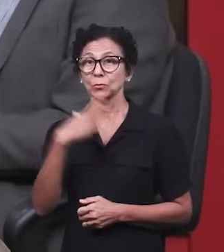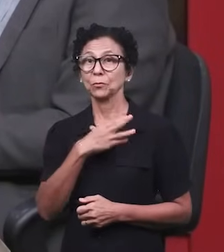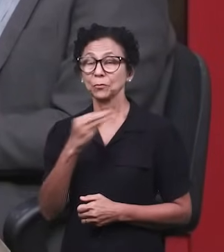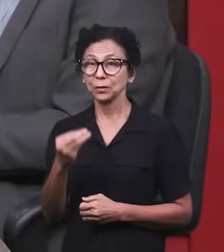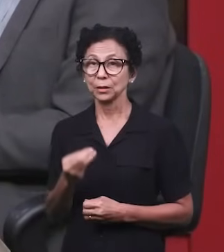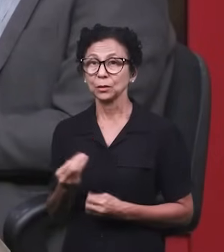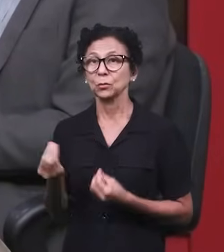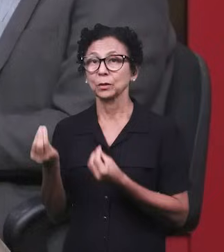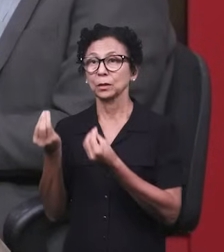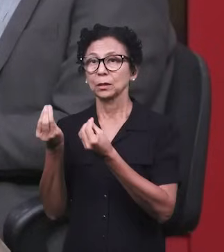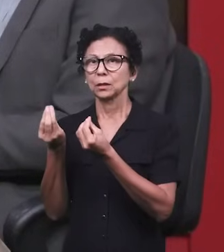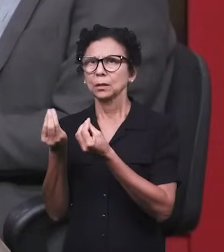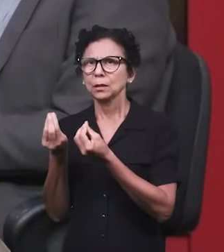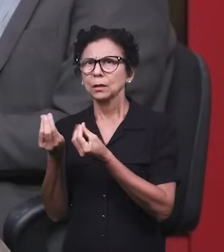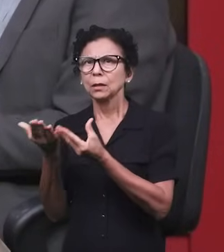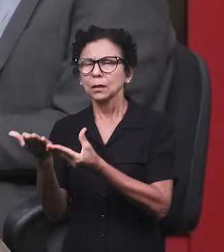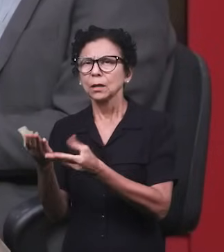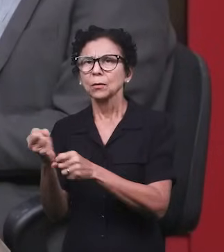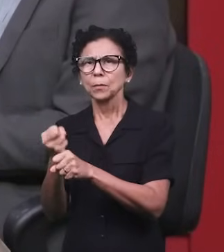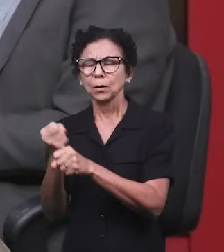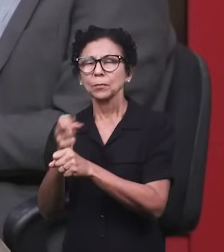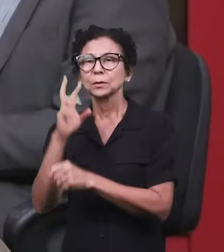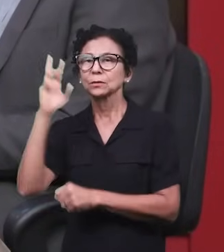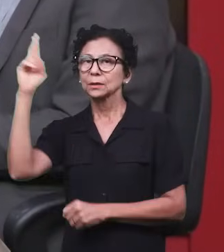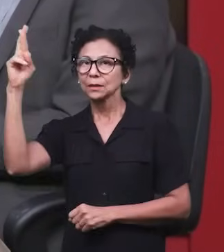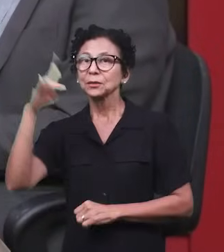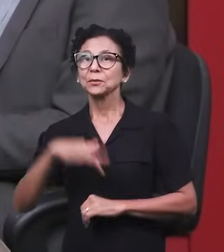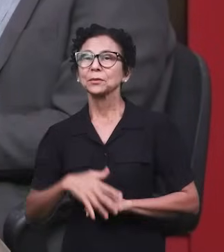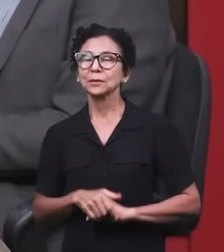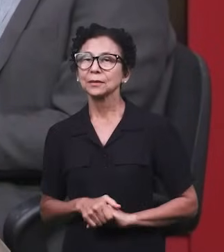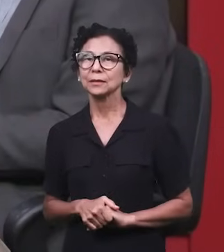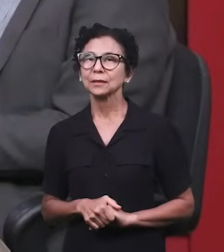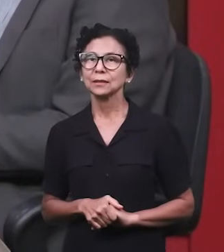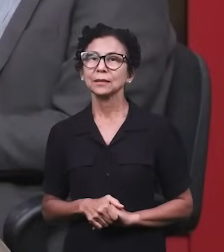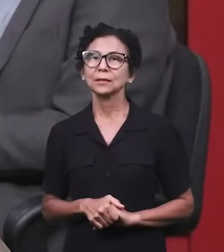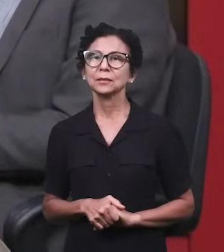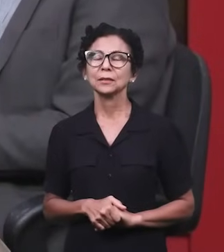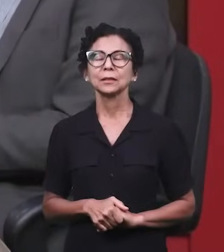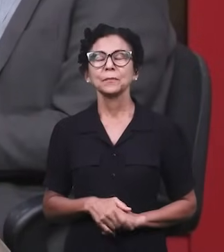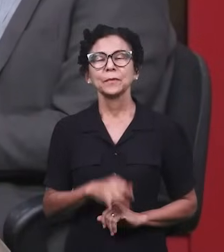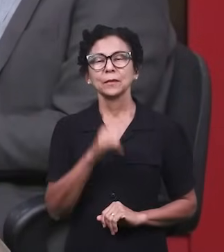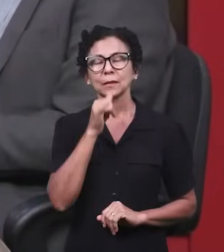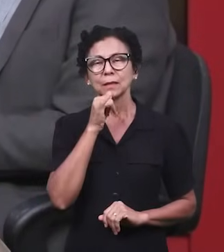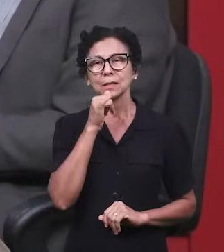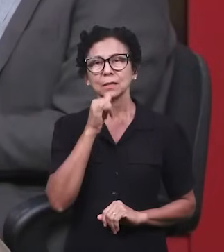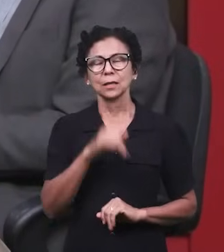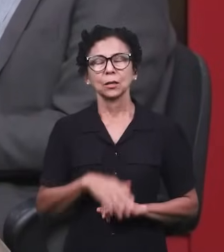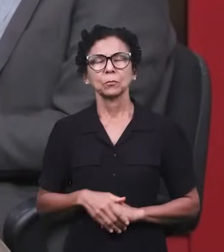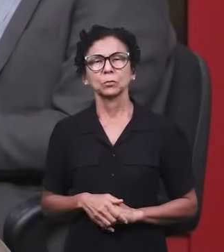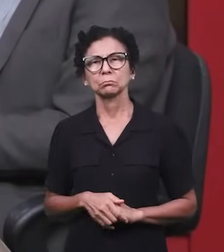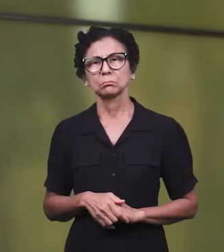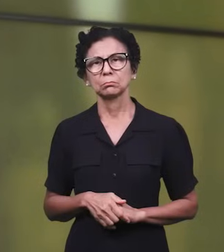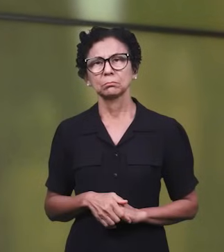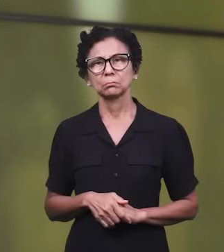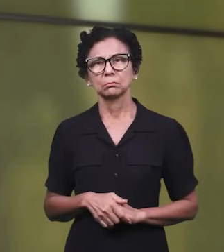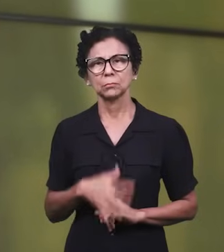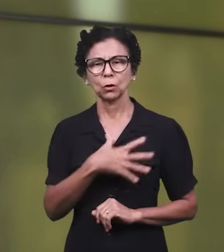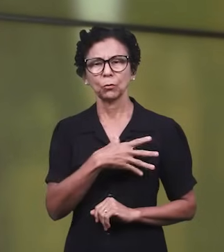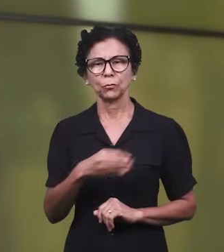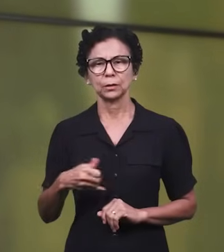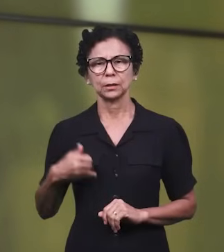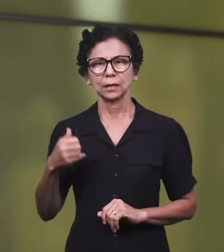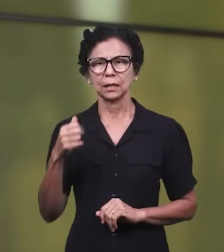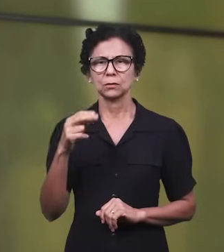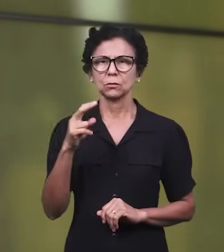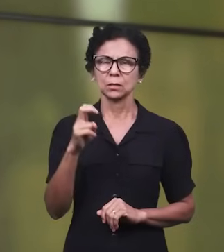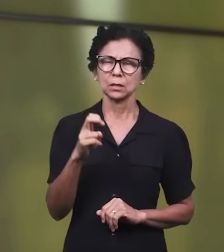extraordinário. Mas a renúncia de Ana foi muito grande. Quanto mais para uma mãe, porque quando a criança desmamou, que é 5, 6 anos,